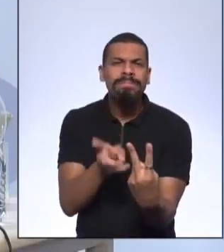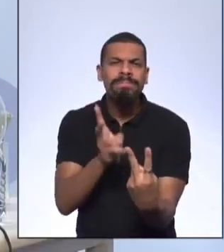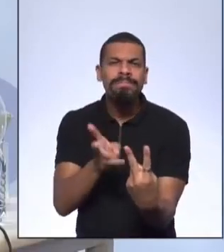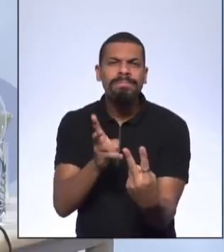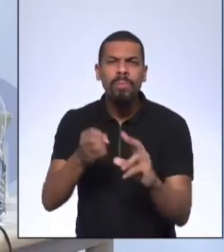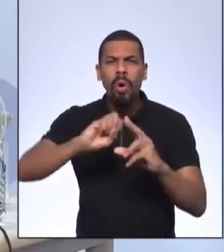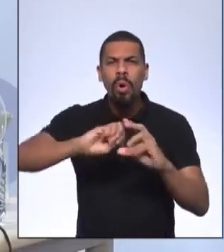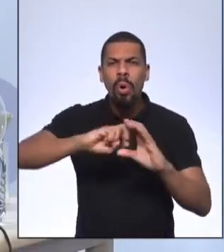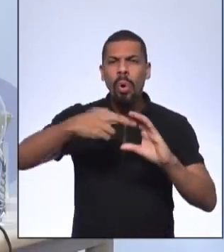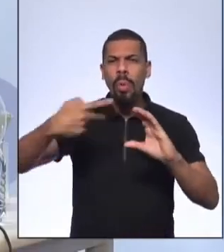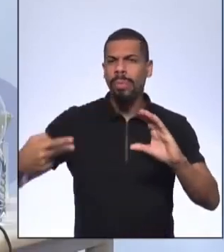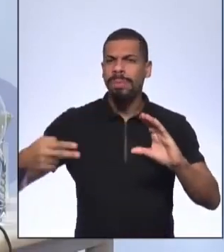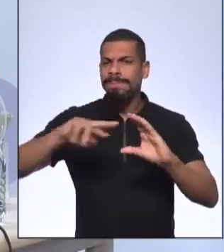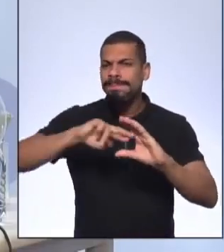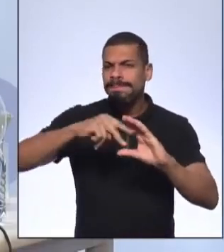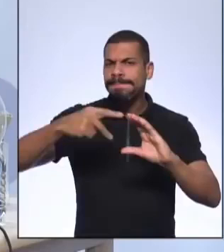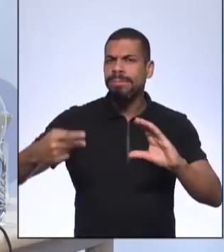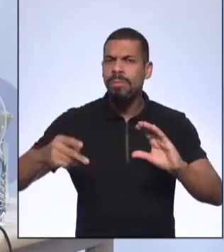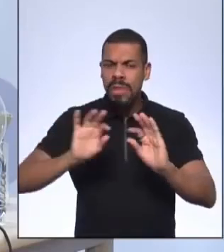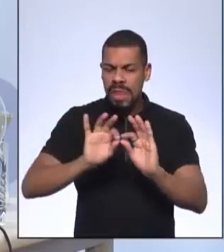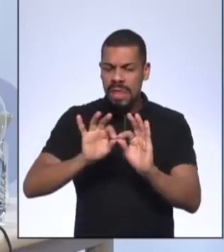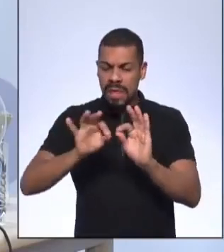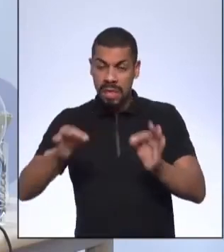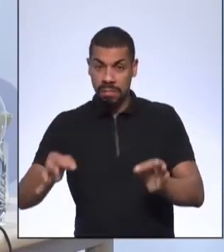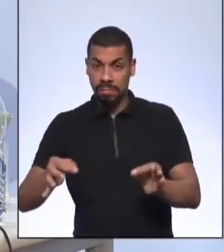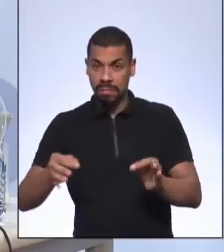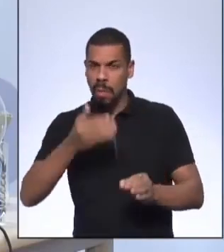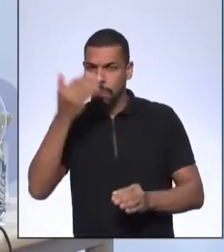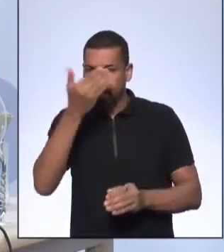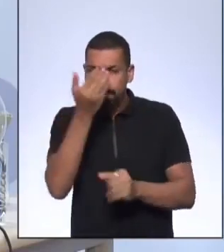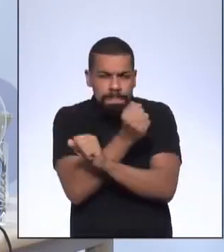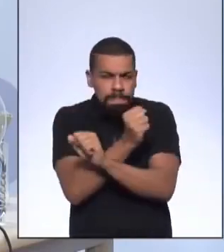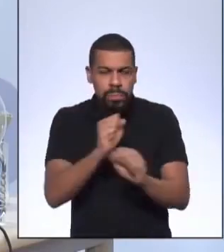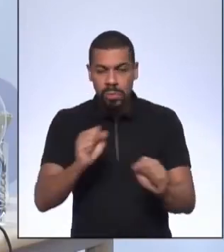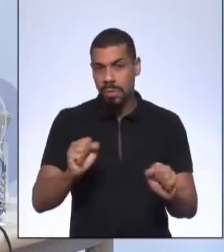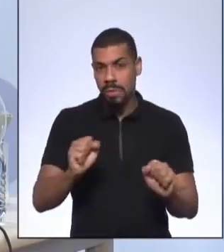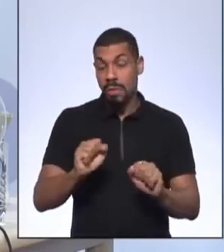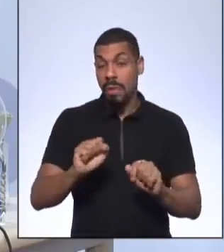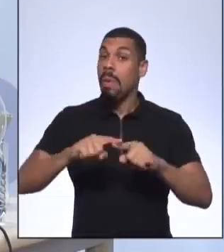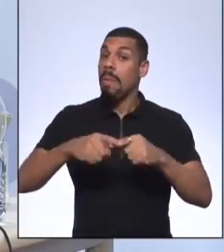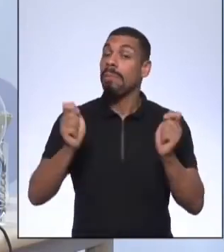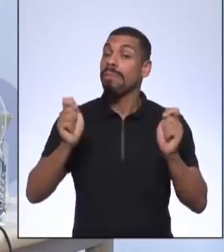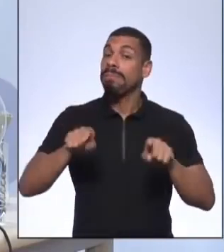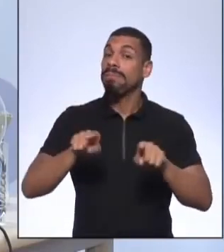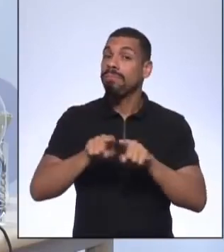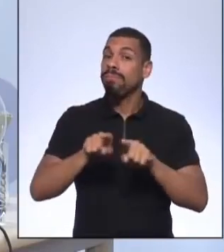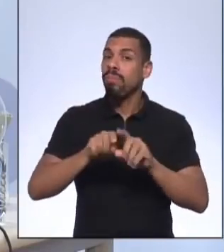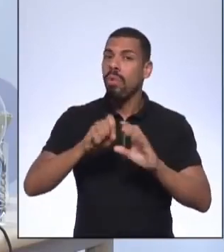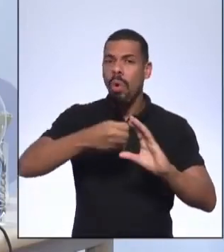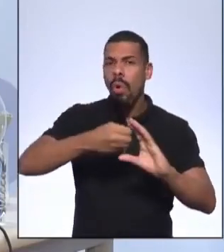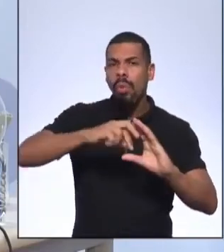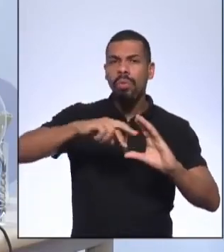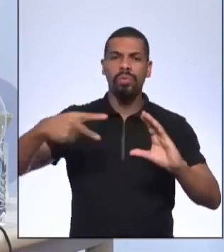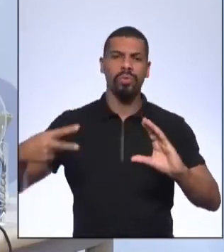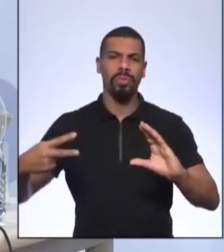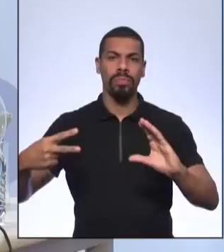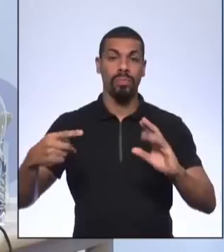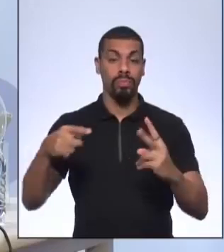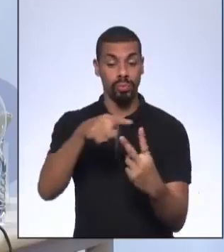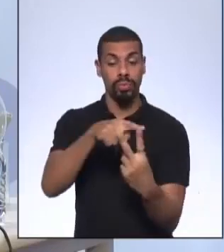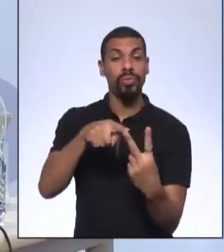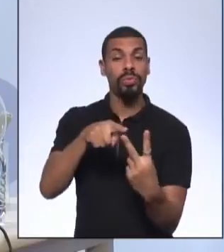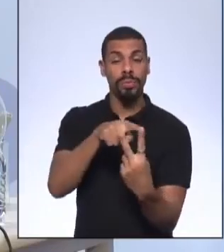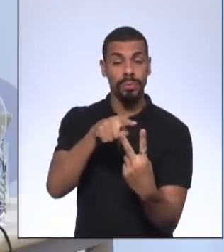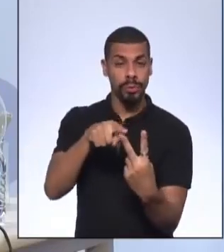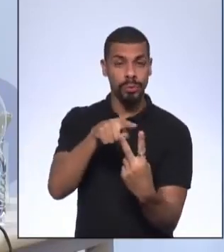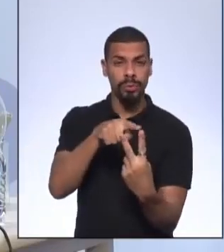cromossomos separados nesse período, tá? Ele se duplica e transforma-se em um cromossomo com 2 cromátides, tá? Que a gente chama